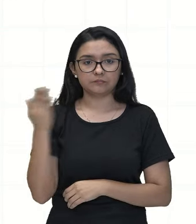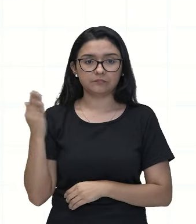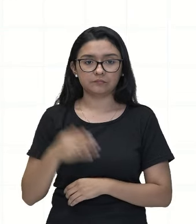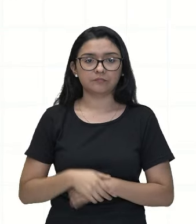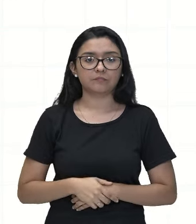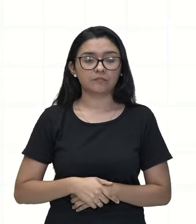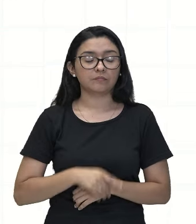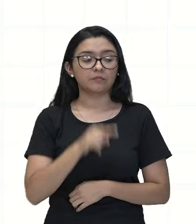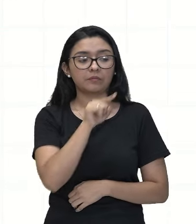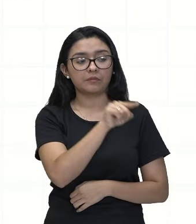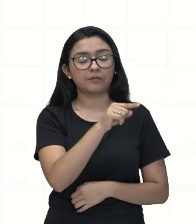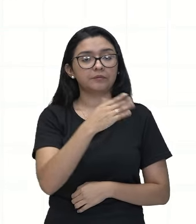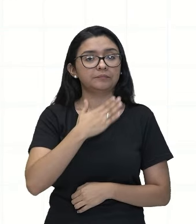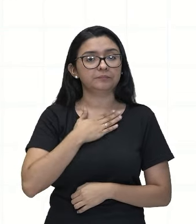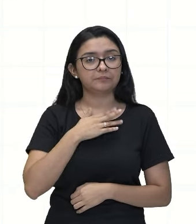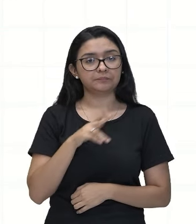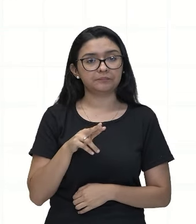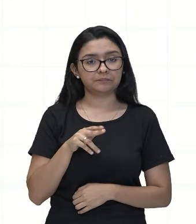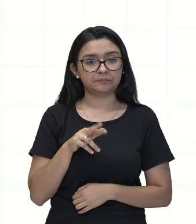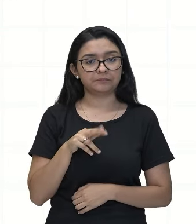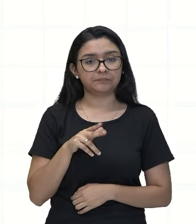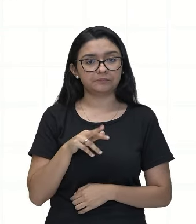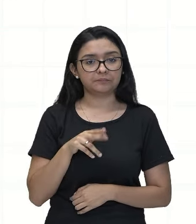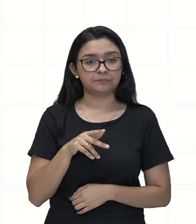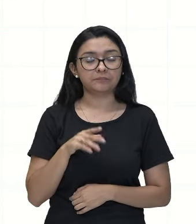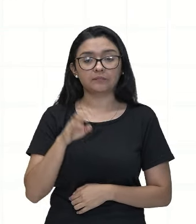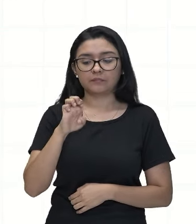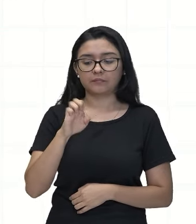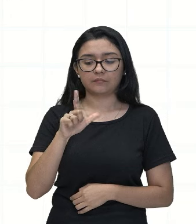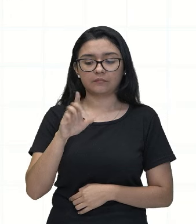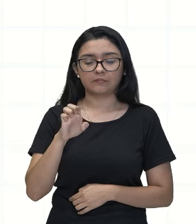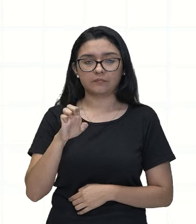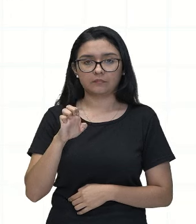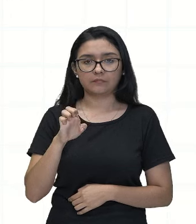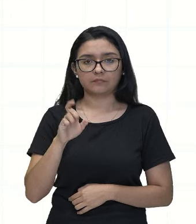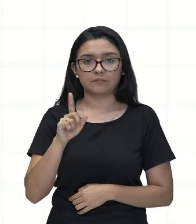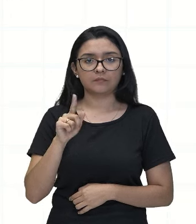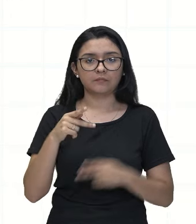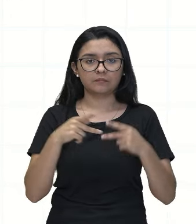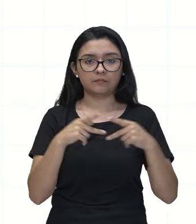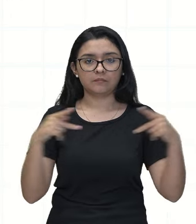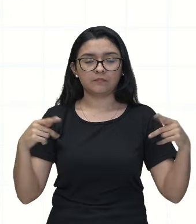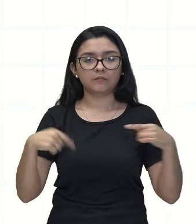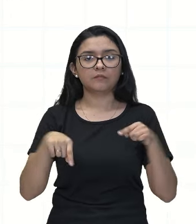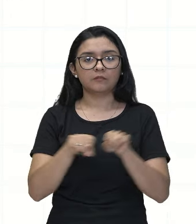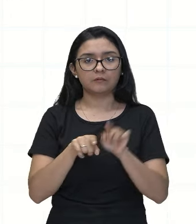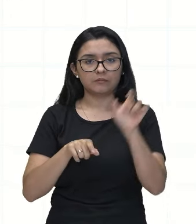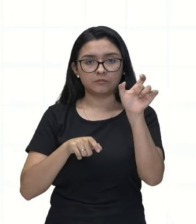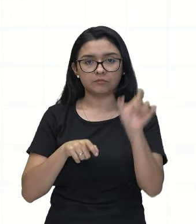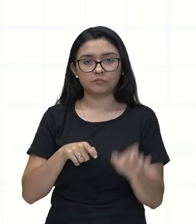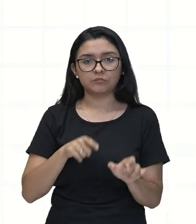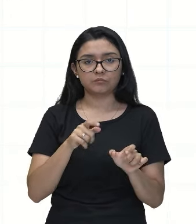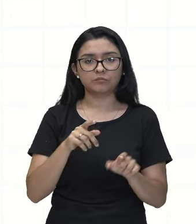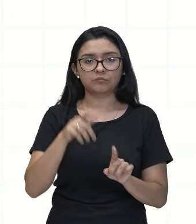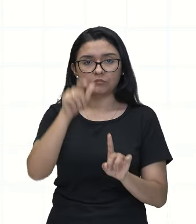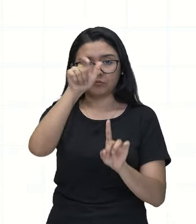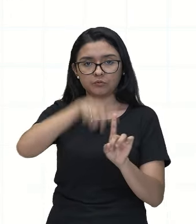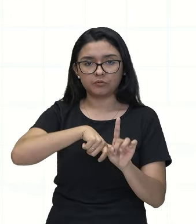meu irmão Ele é o pronome e ao mesmo tempo ele é o sujeito da oração